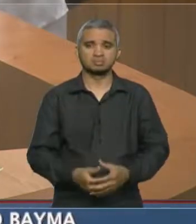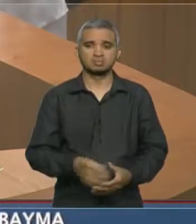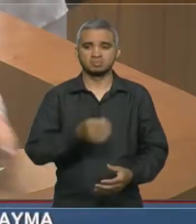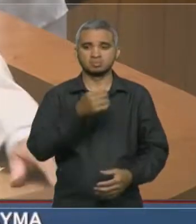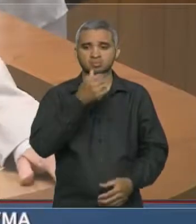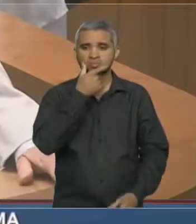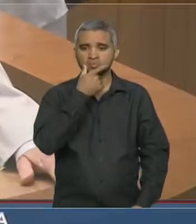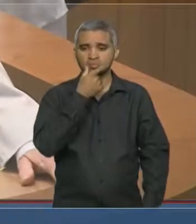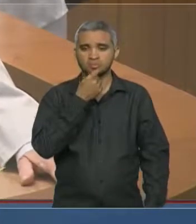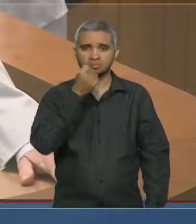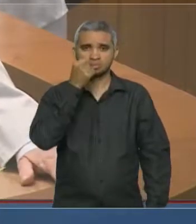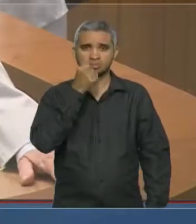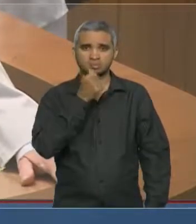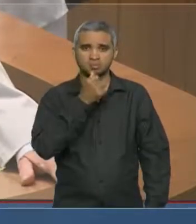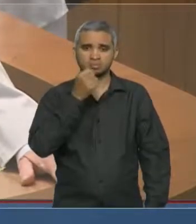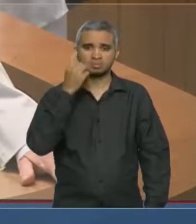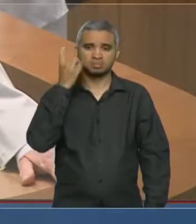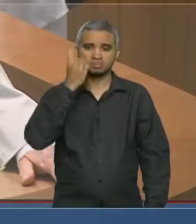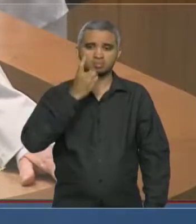senhoras deputadas,